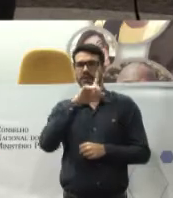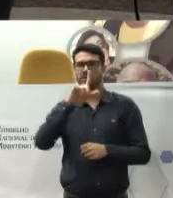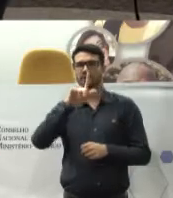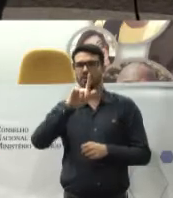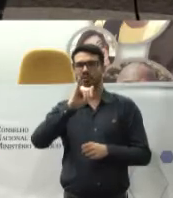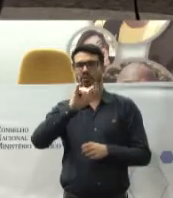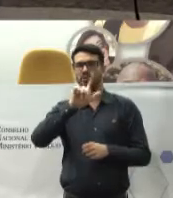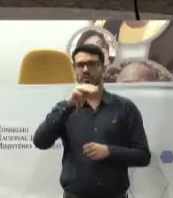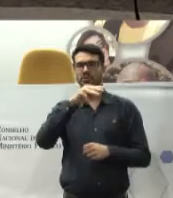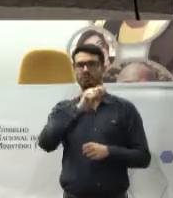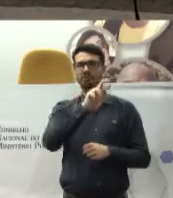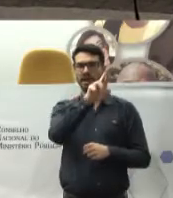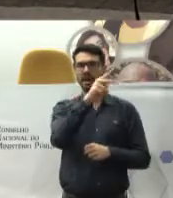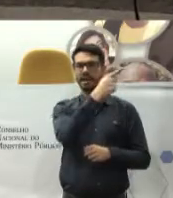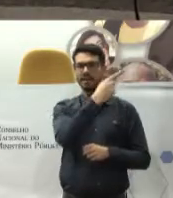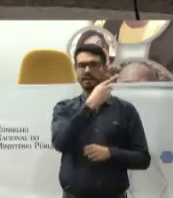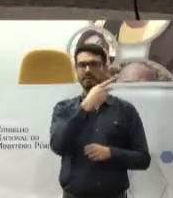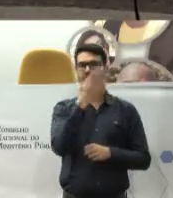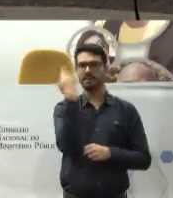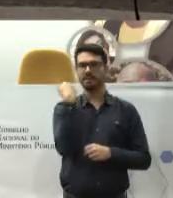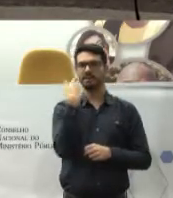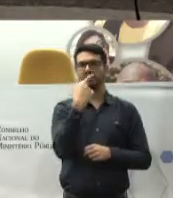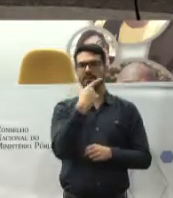o Supremo,